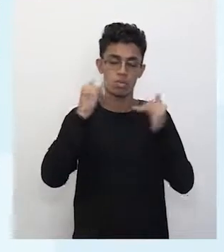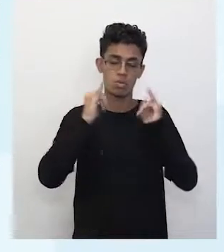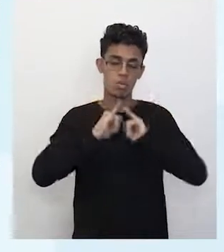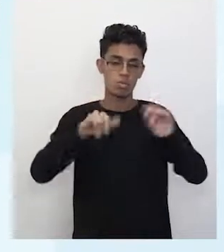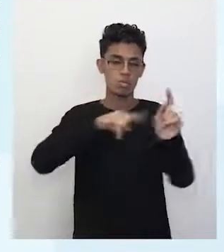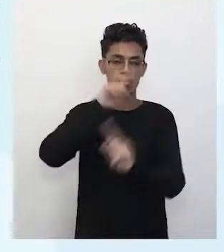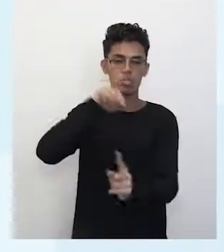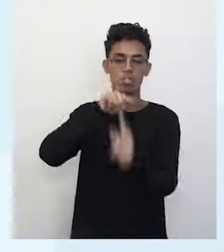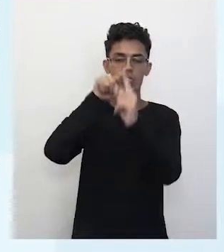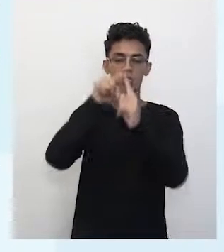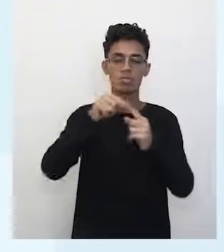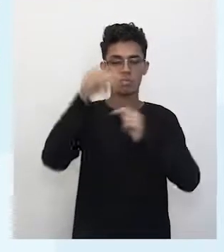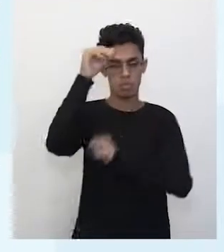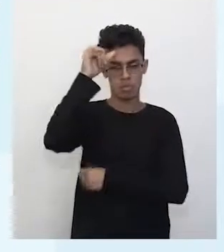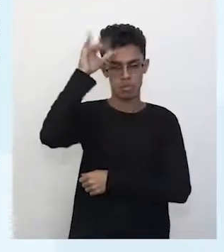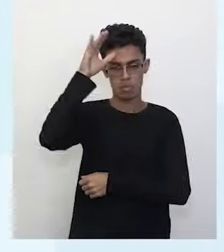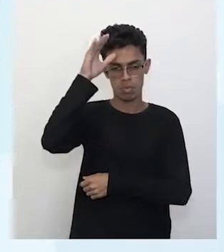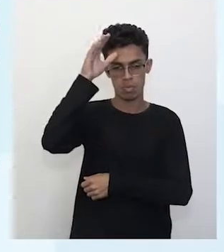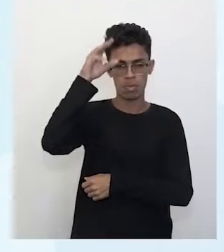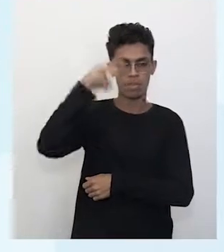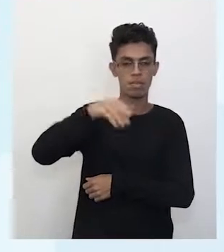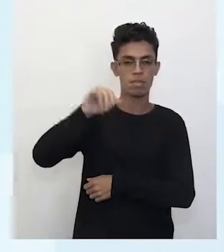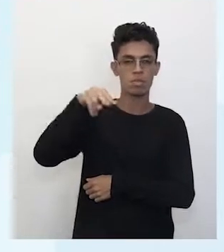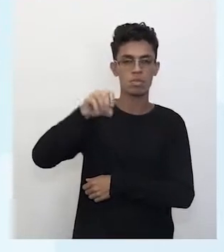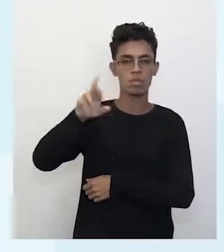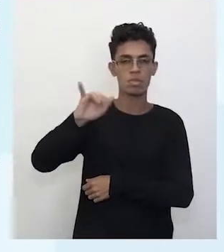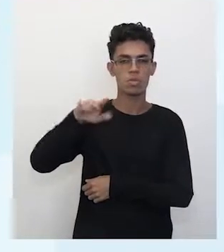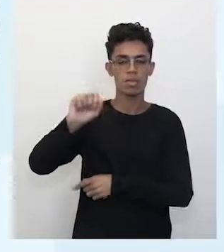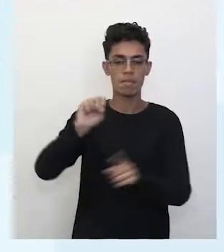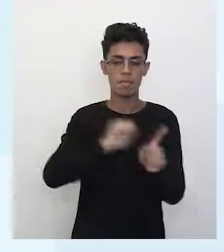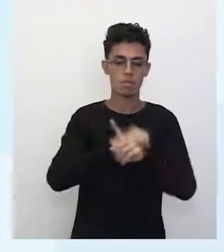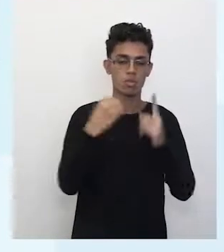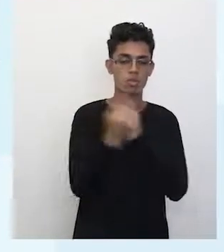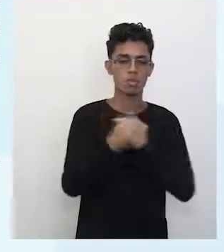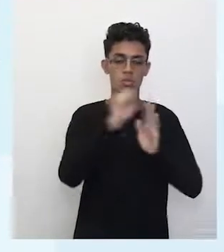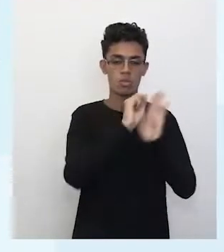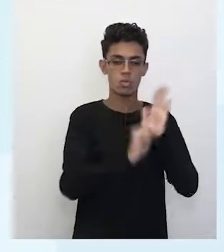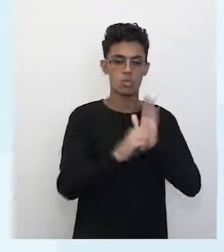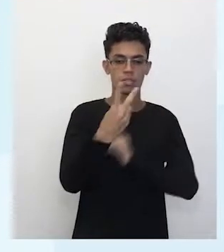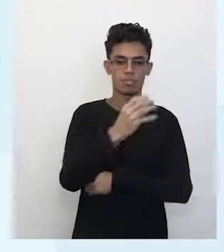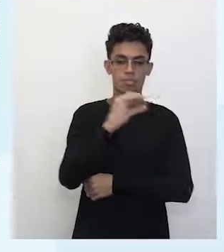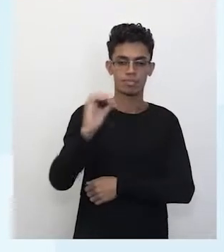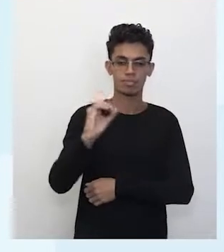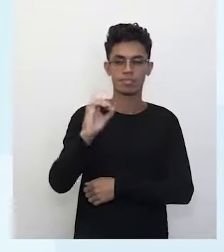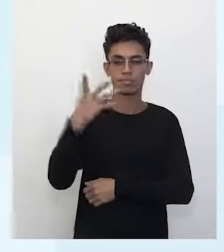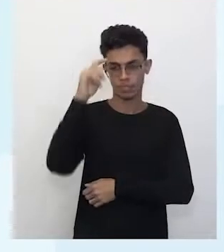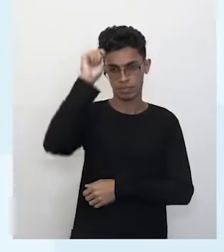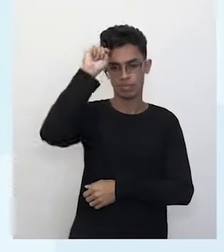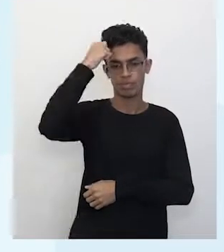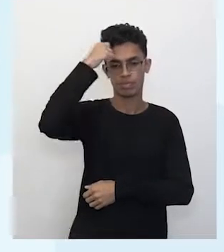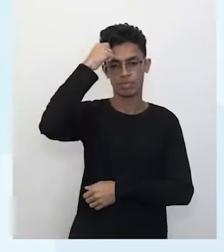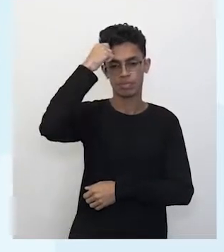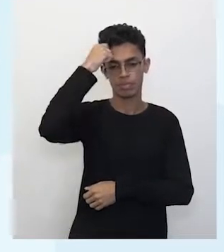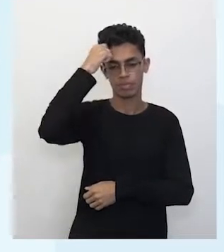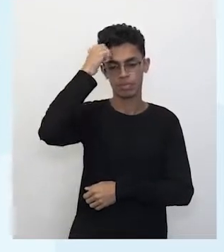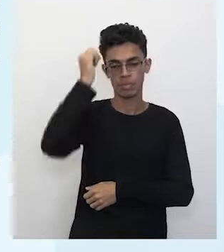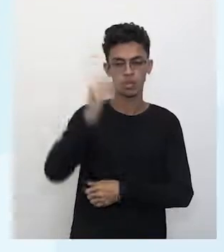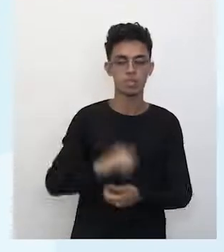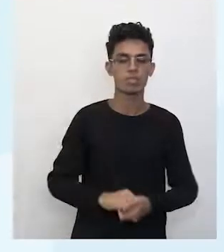de conhecimento. Então, minorias nas sociedades do século XX, negros,